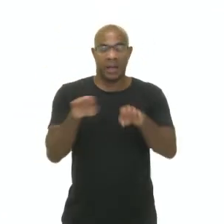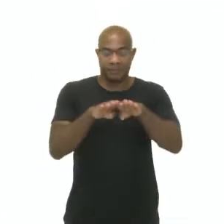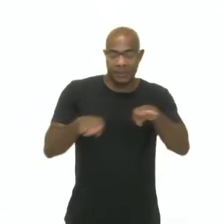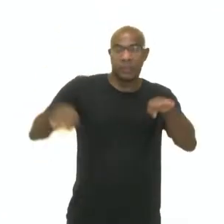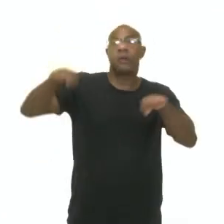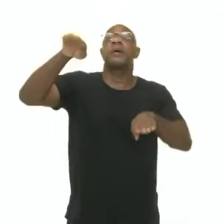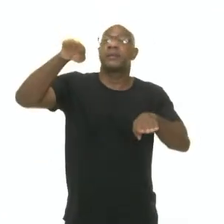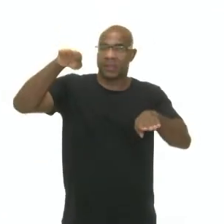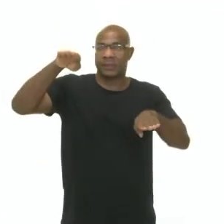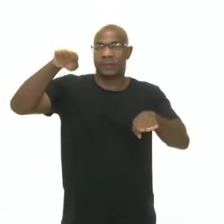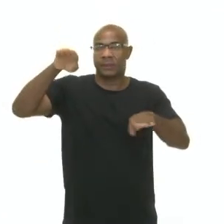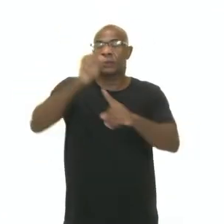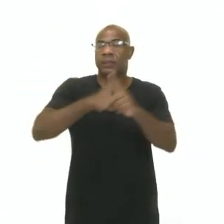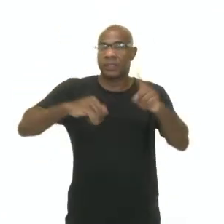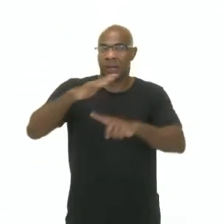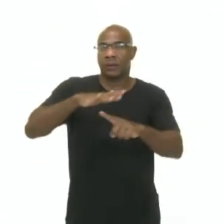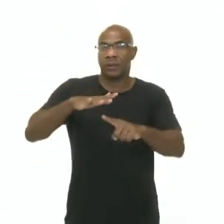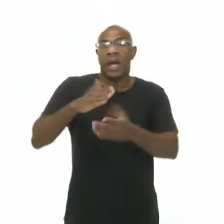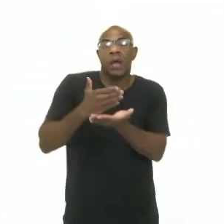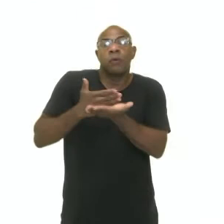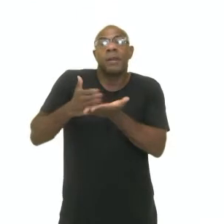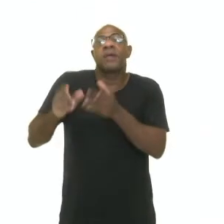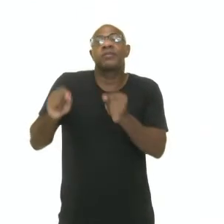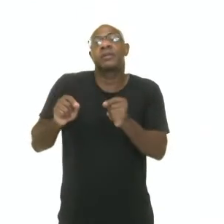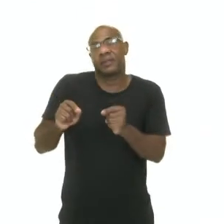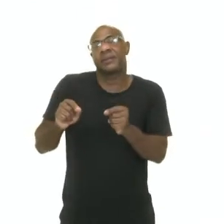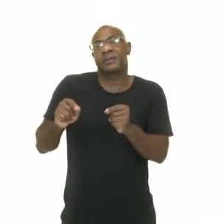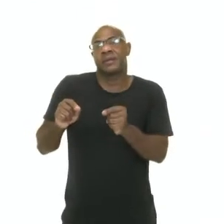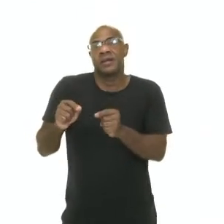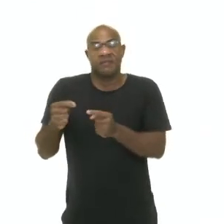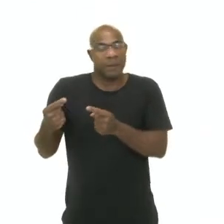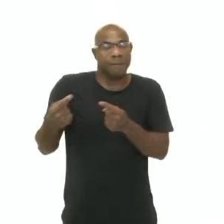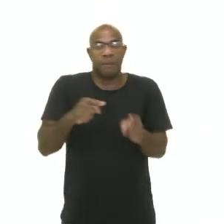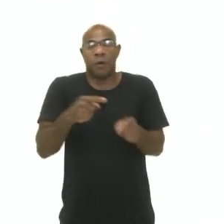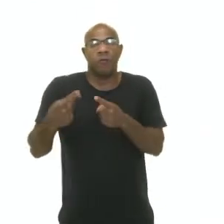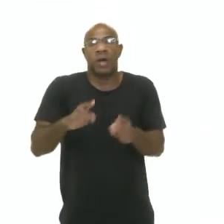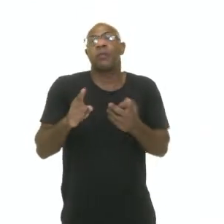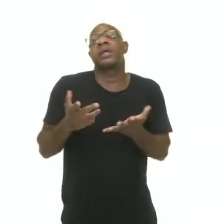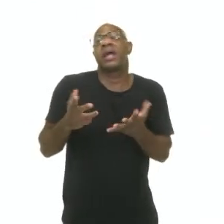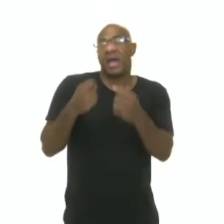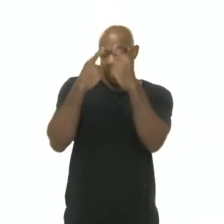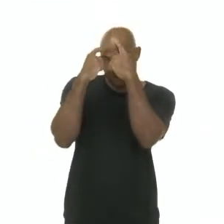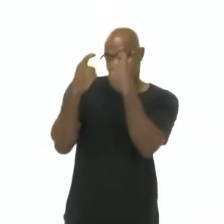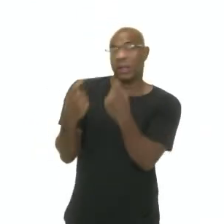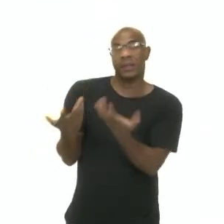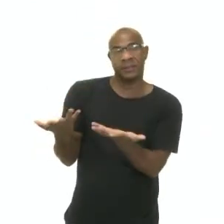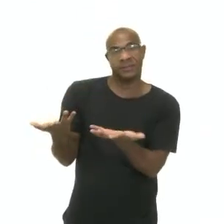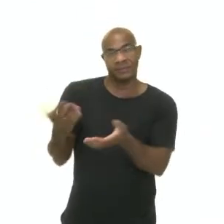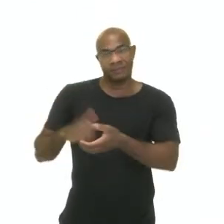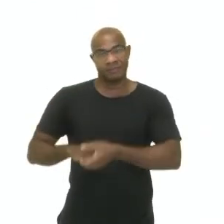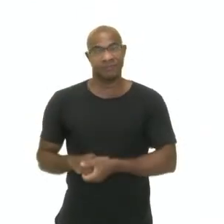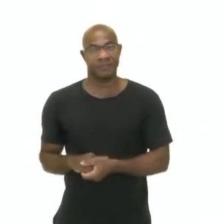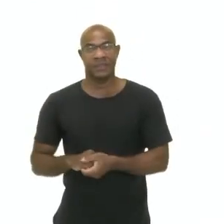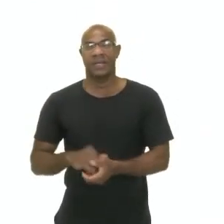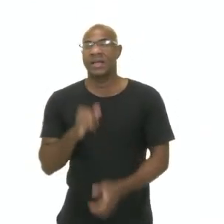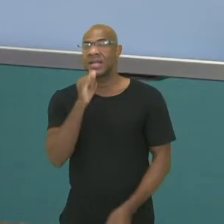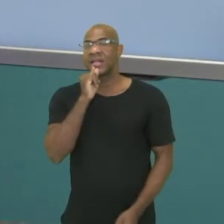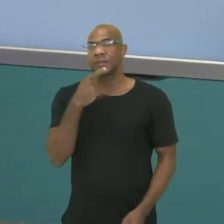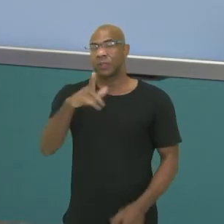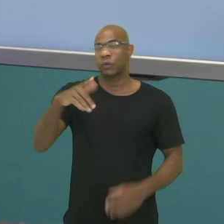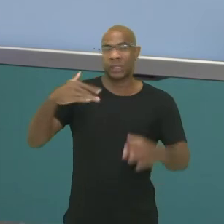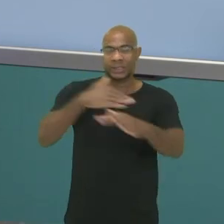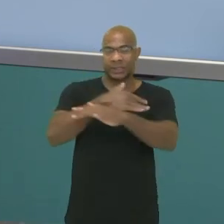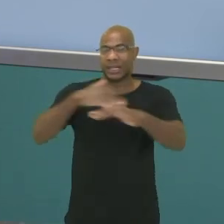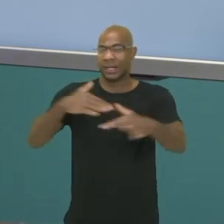de violência. Né? A gente analise a nossa cidade, analise, né, as realidades, analise a sua cidade, analise